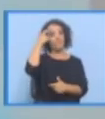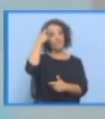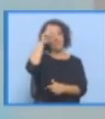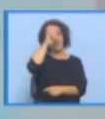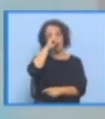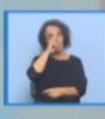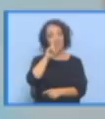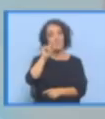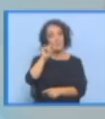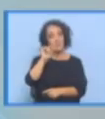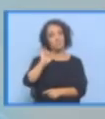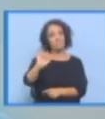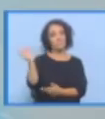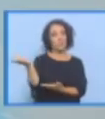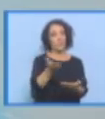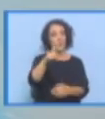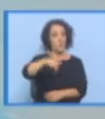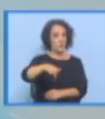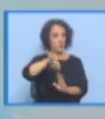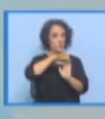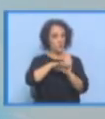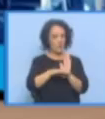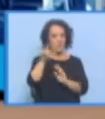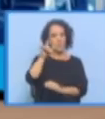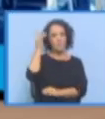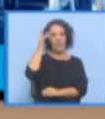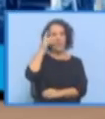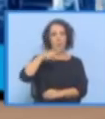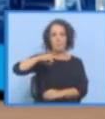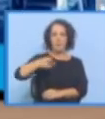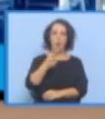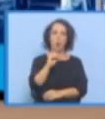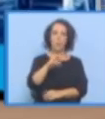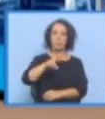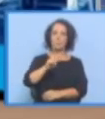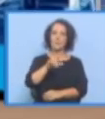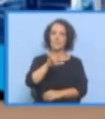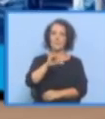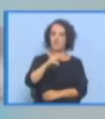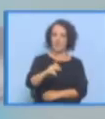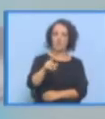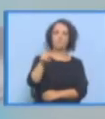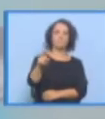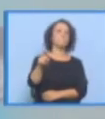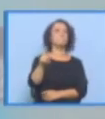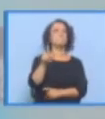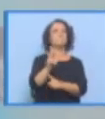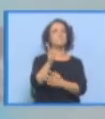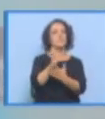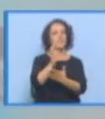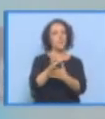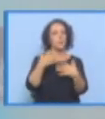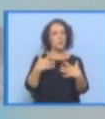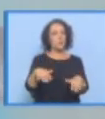também do convidado do programa Eclésia de hoje, o padre Paulo Malícia, gravadas talvez em circunstâncias